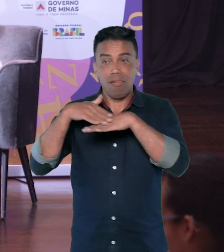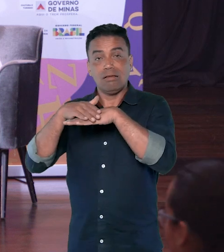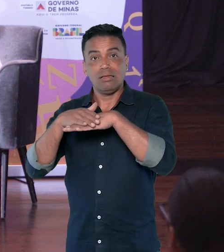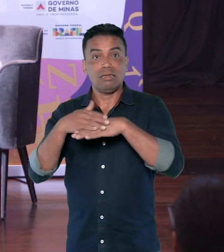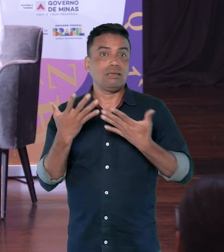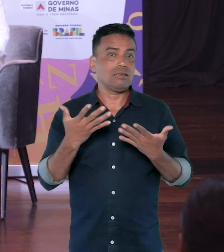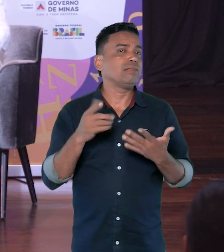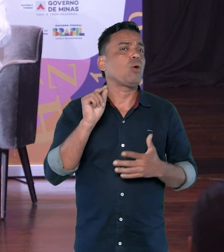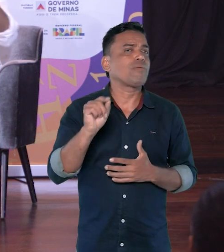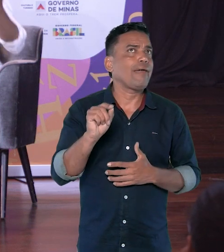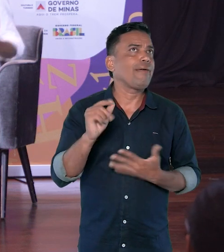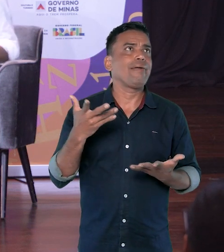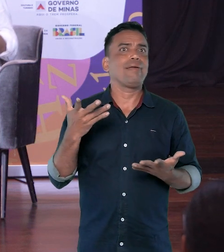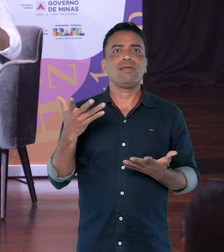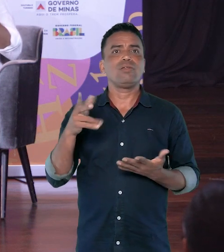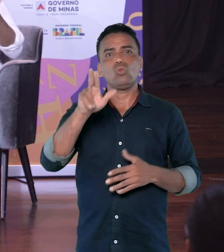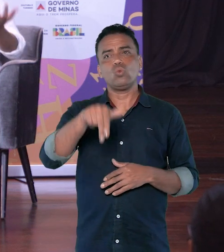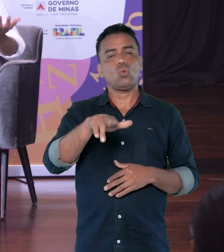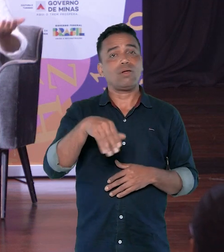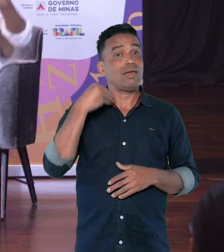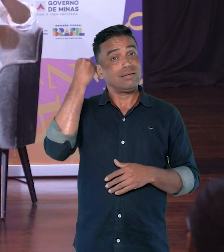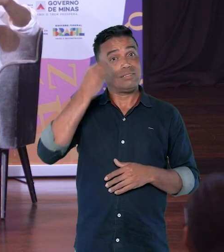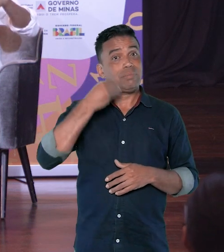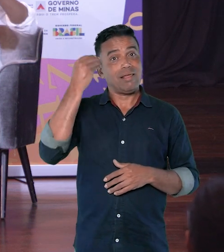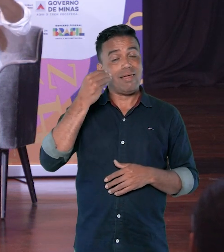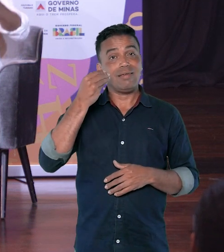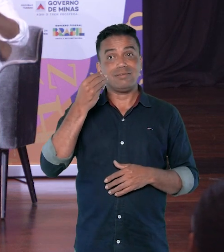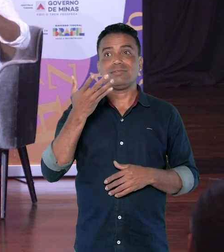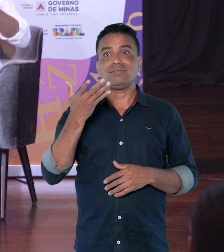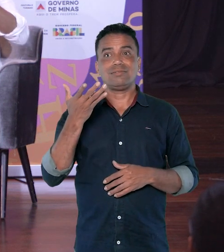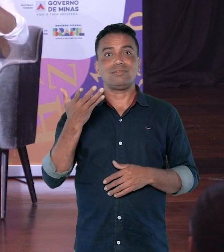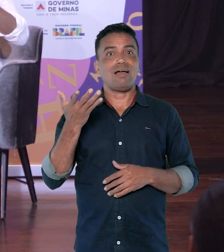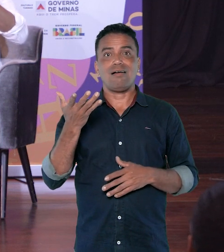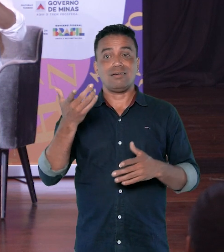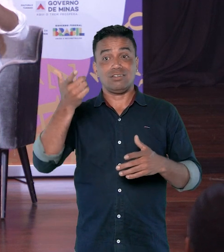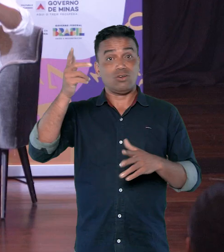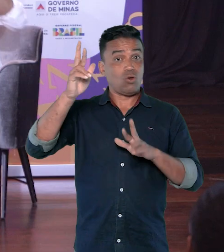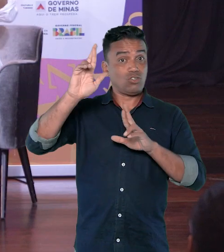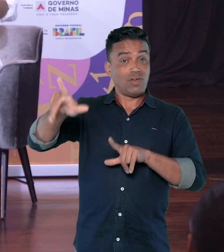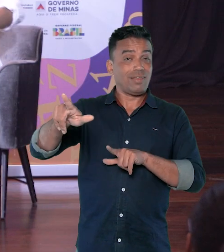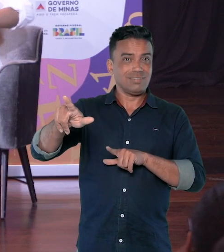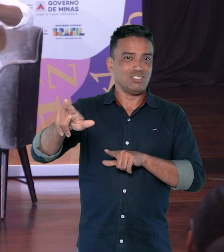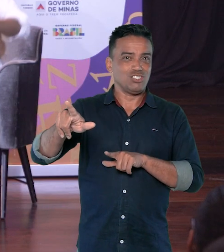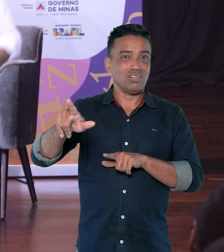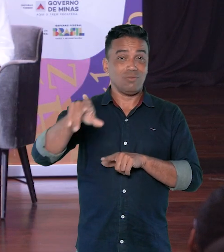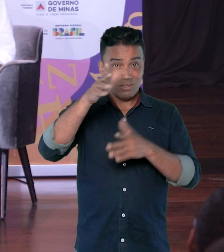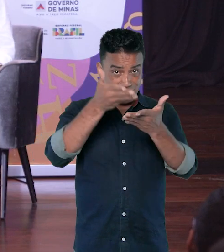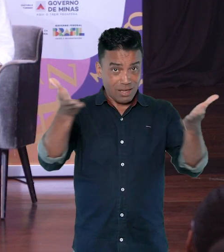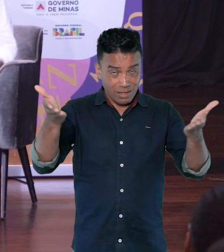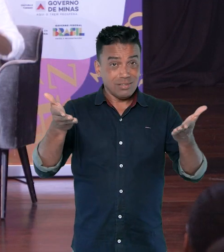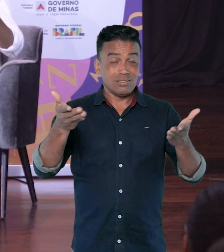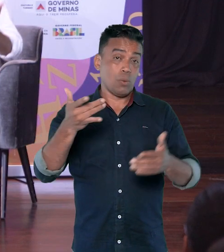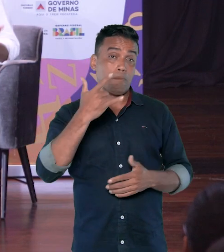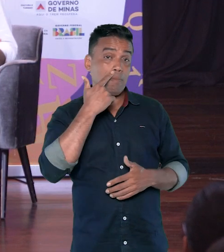enfim, quem nunca teve essa experiência de estar do outro lado, enfim, vocês como pais já devem ter ido, né, na